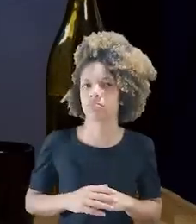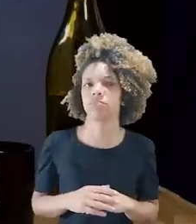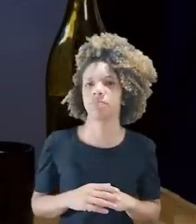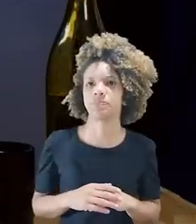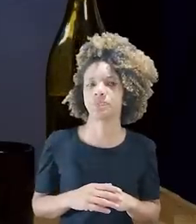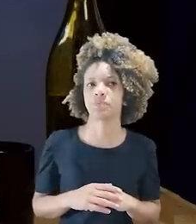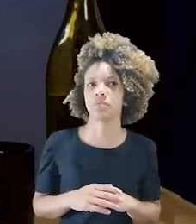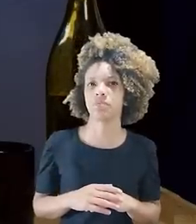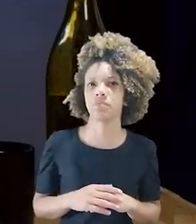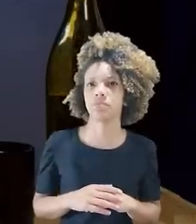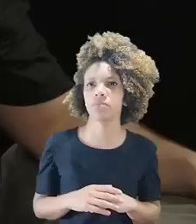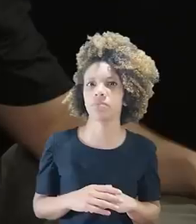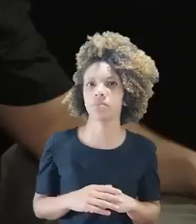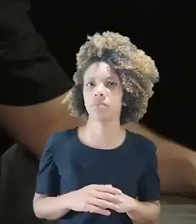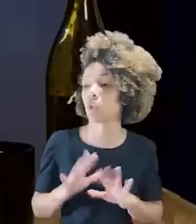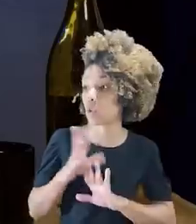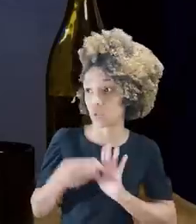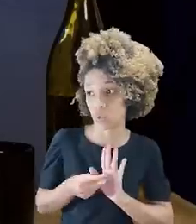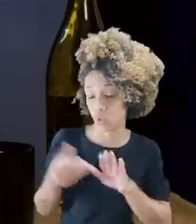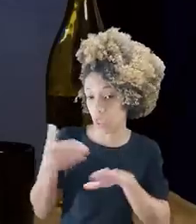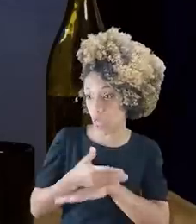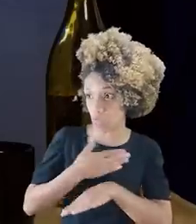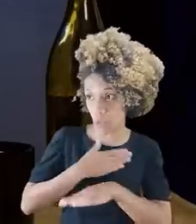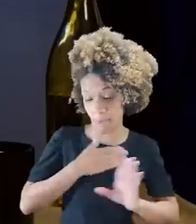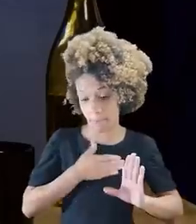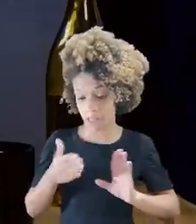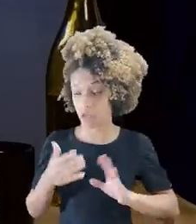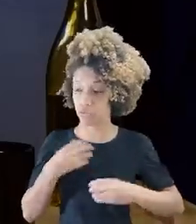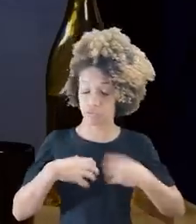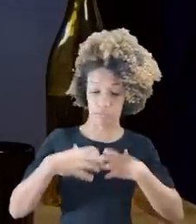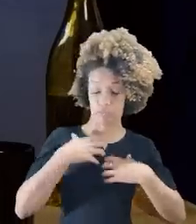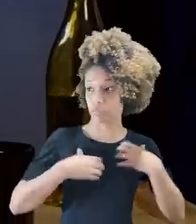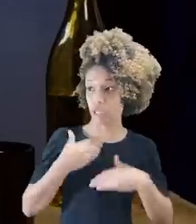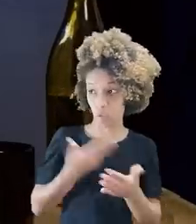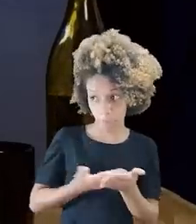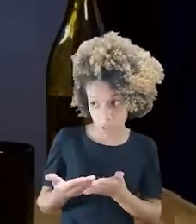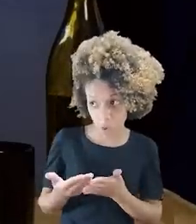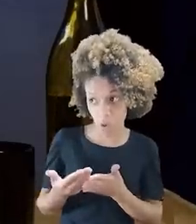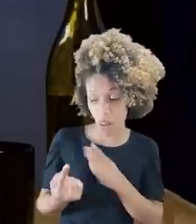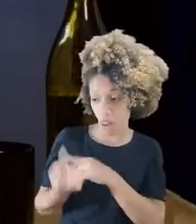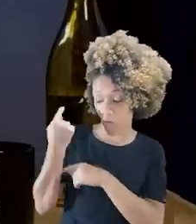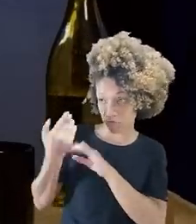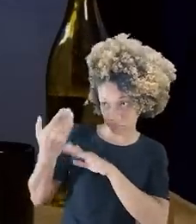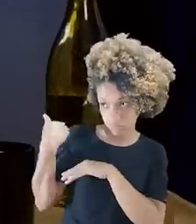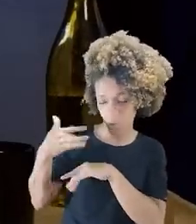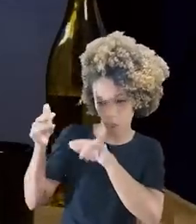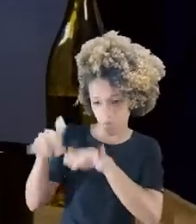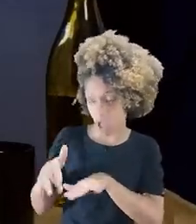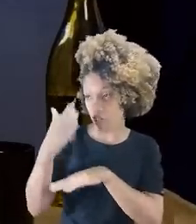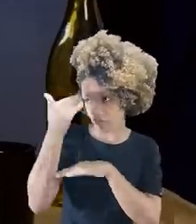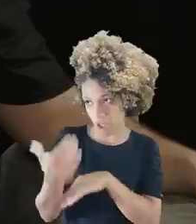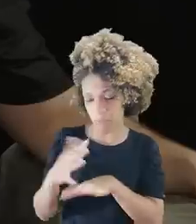agora eu tô trat tratando né uma terapeuta de TDH específica terapeuta esc porque me ajuda a